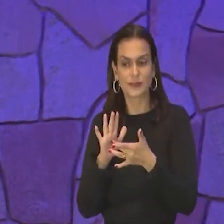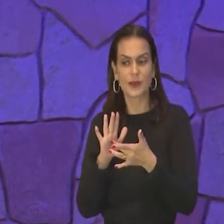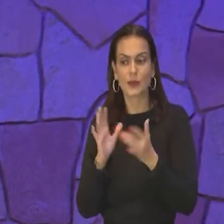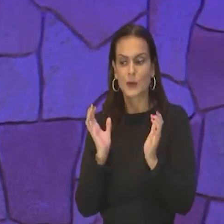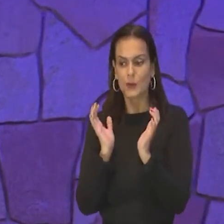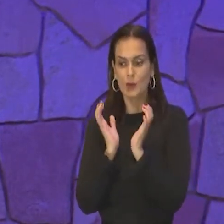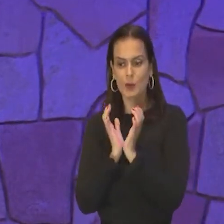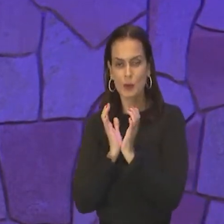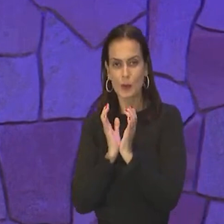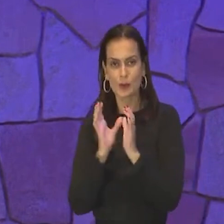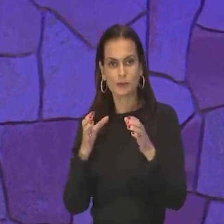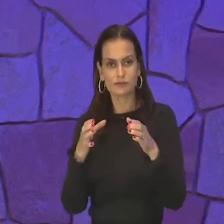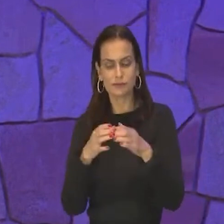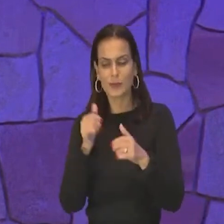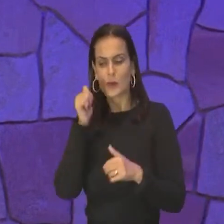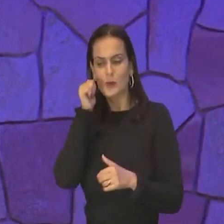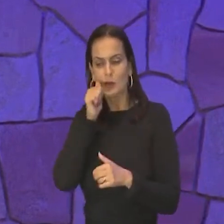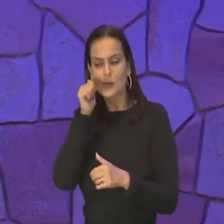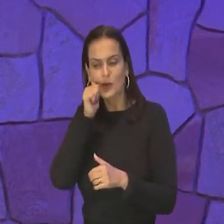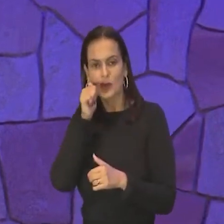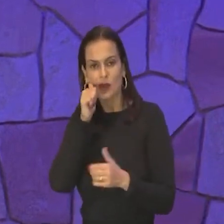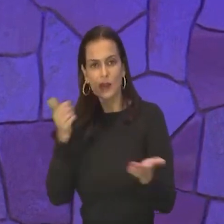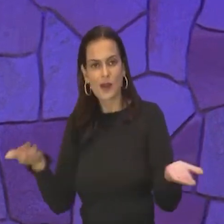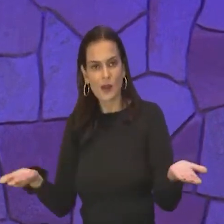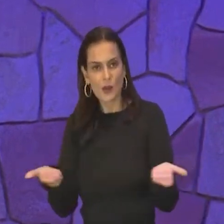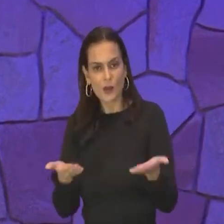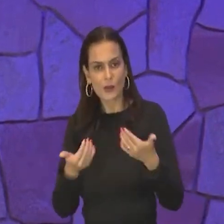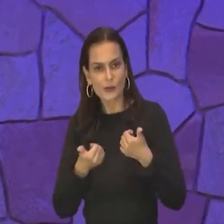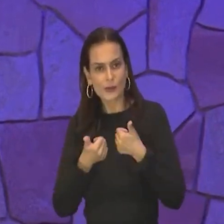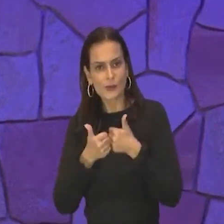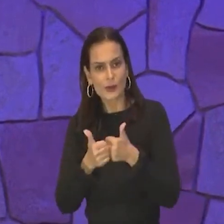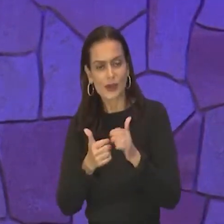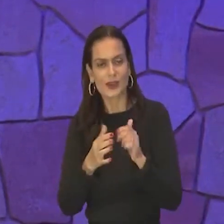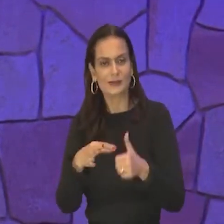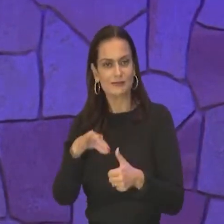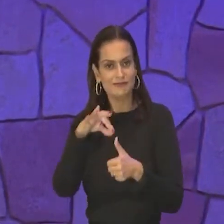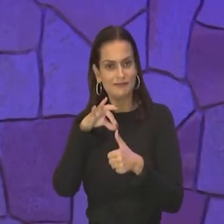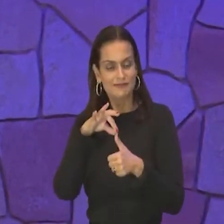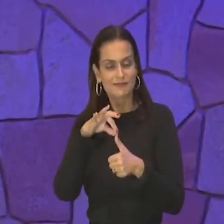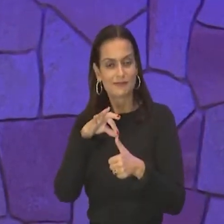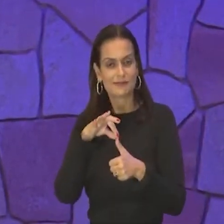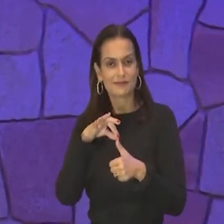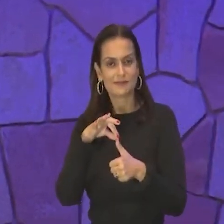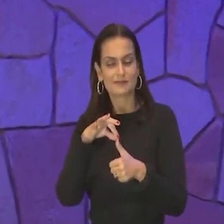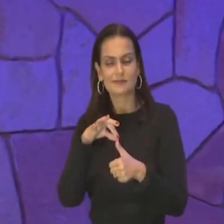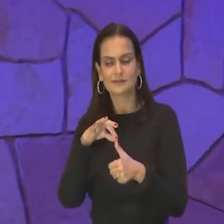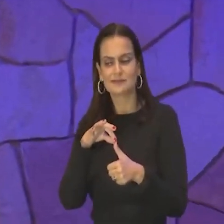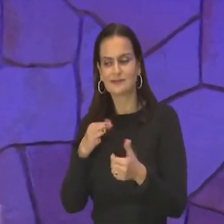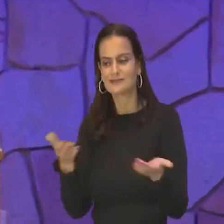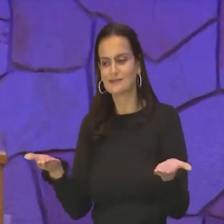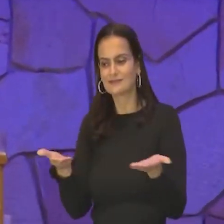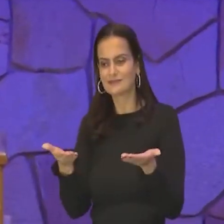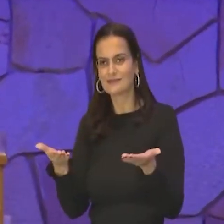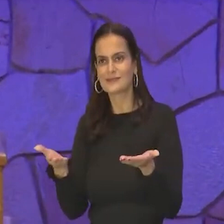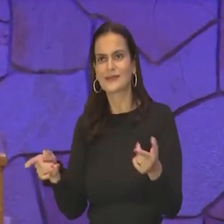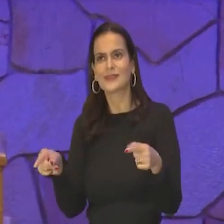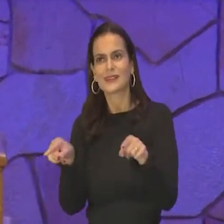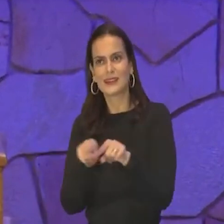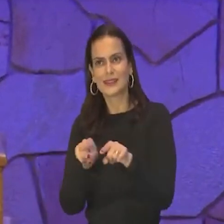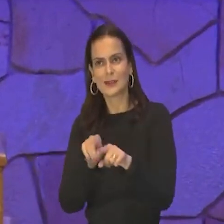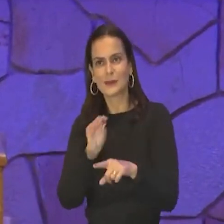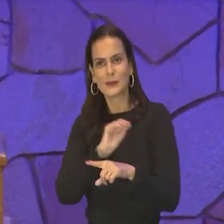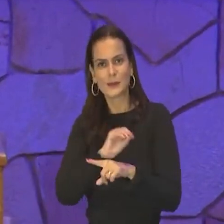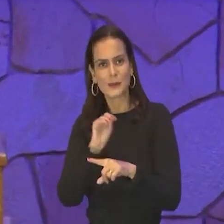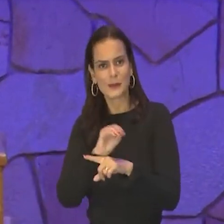grupo de comunhão das nossas mulheres, e hoje ela segue a Cristo, e ela está sendo pastoreada,